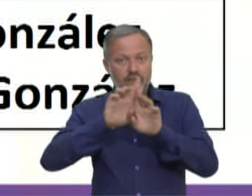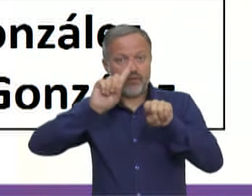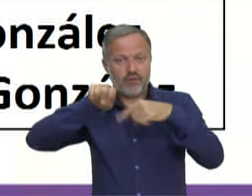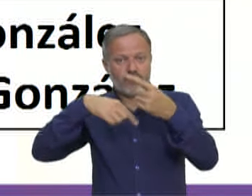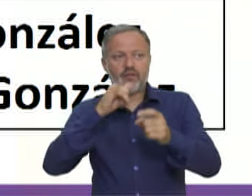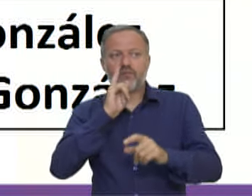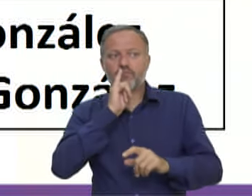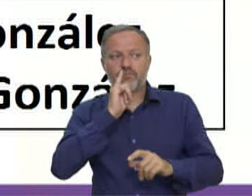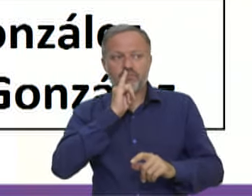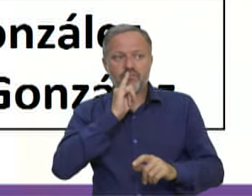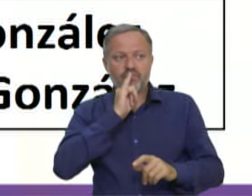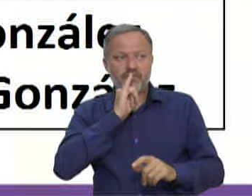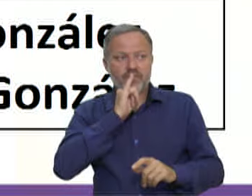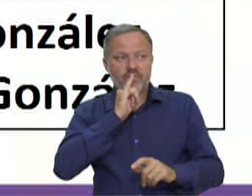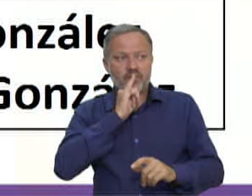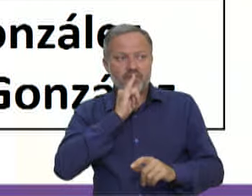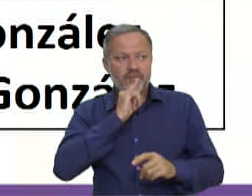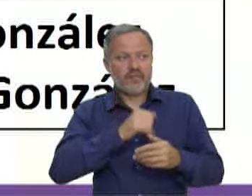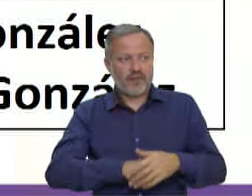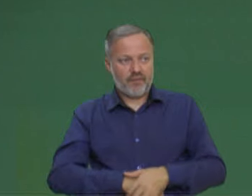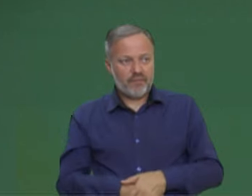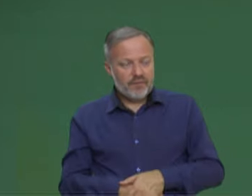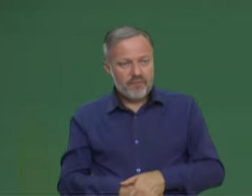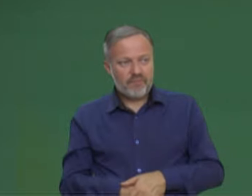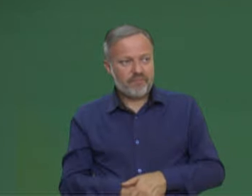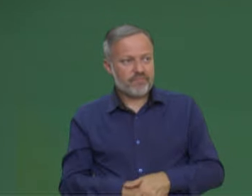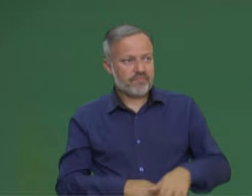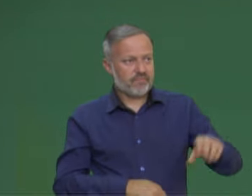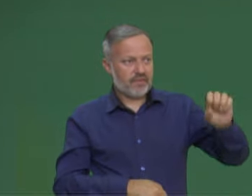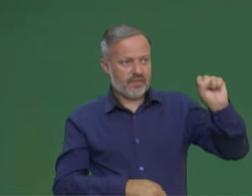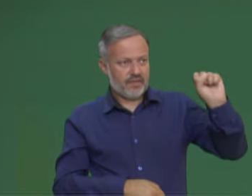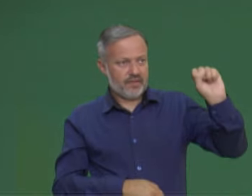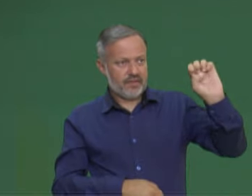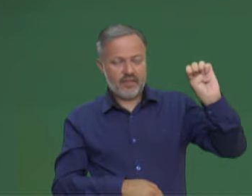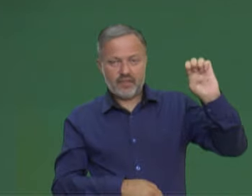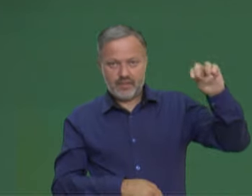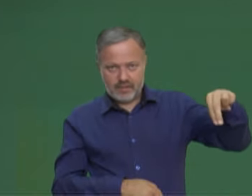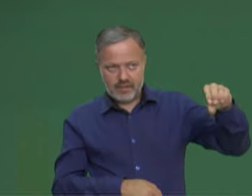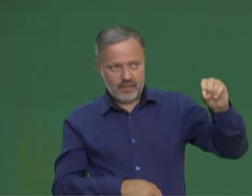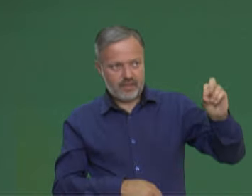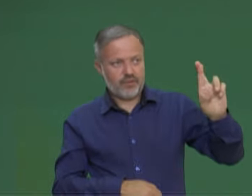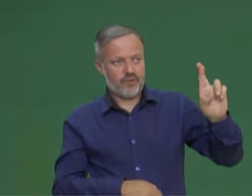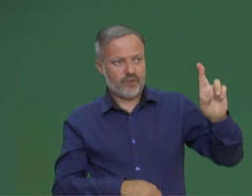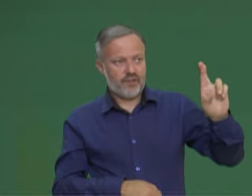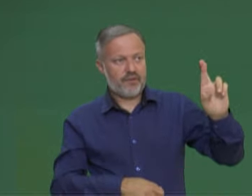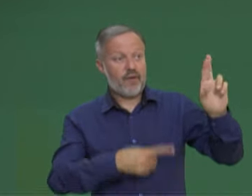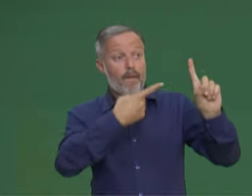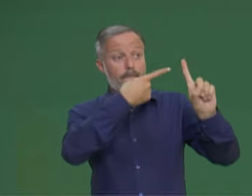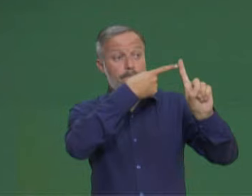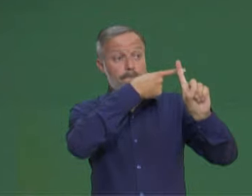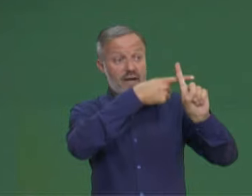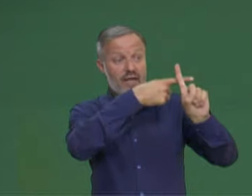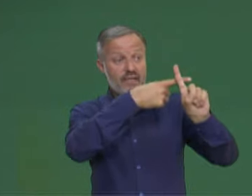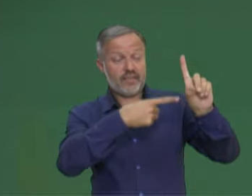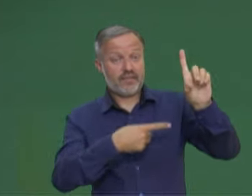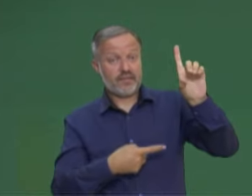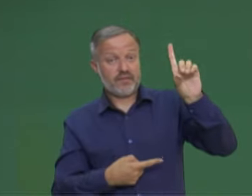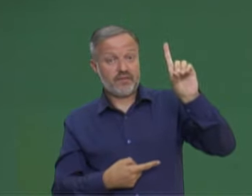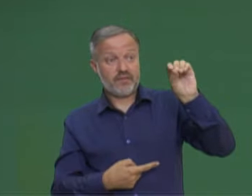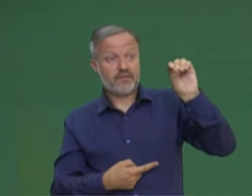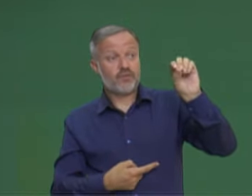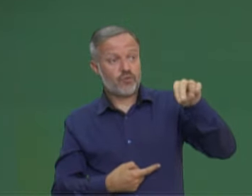ou dona e el nombre e apelido. Senhor Don Antônio Gonçalves. Senhora Dona